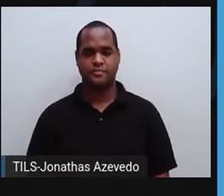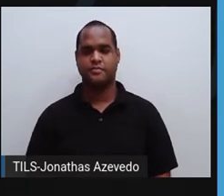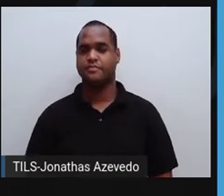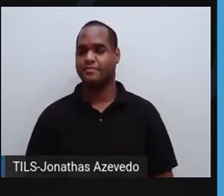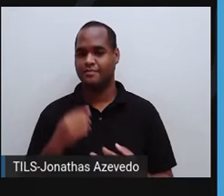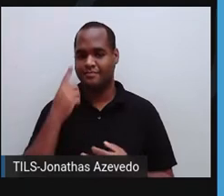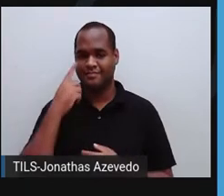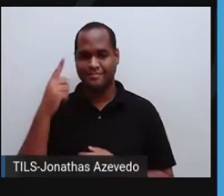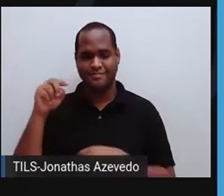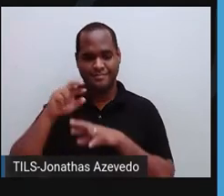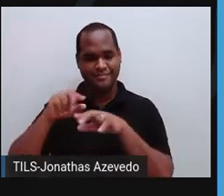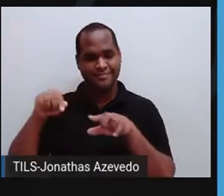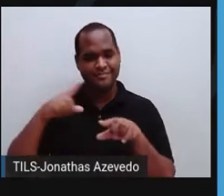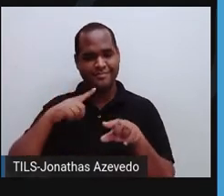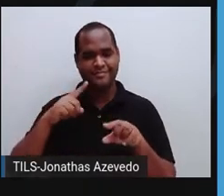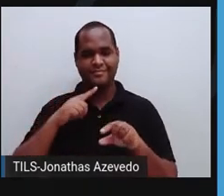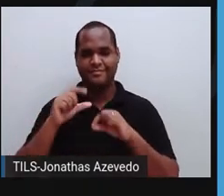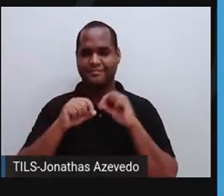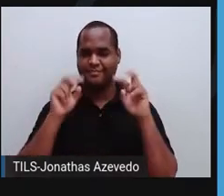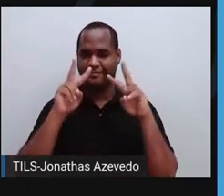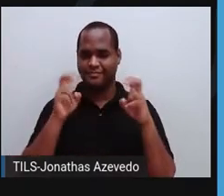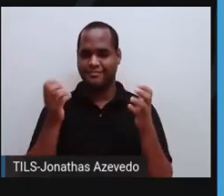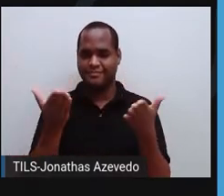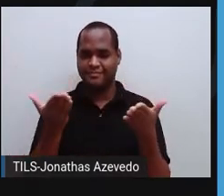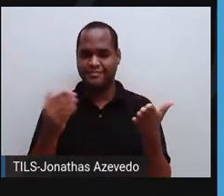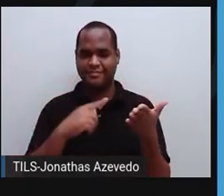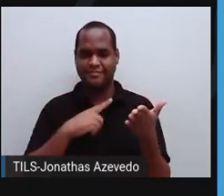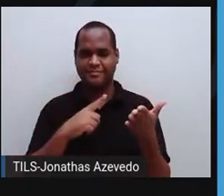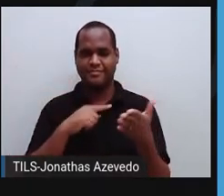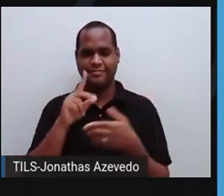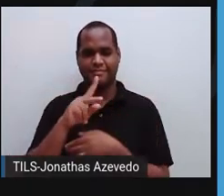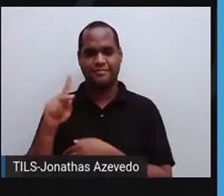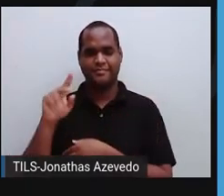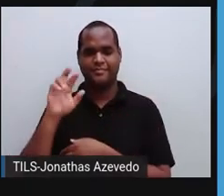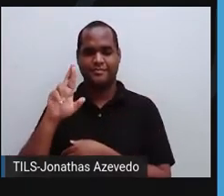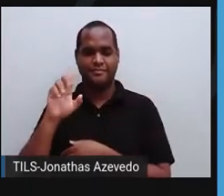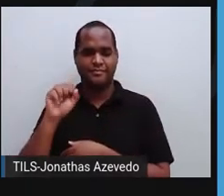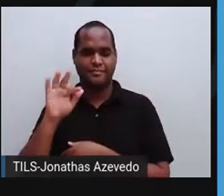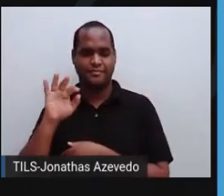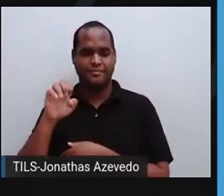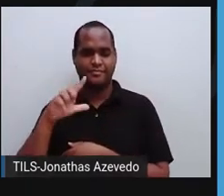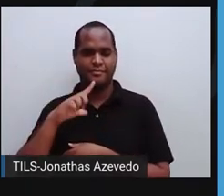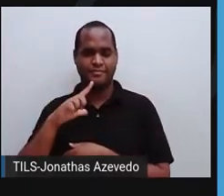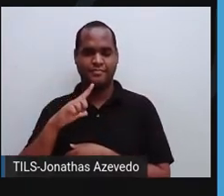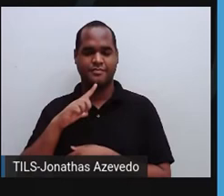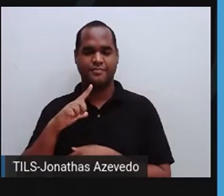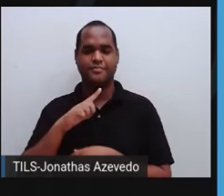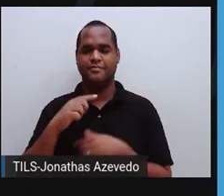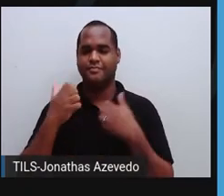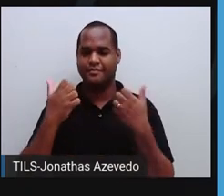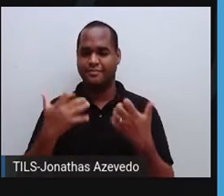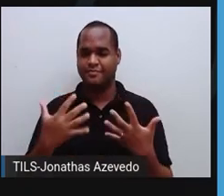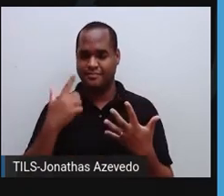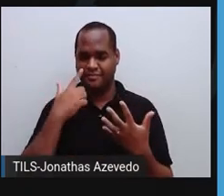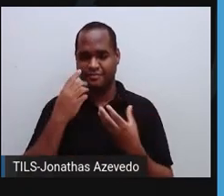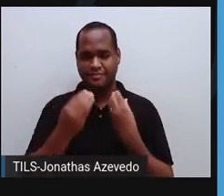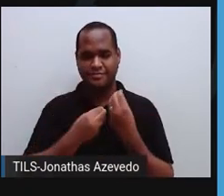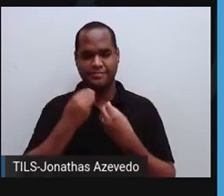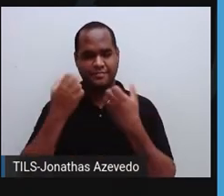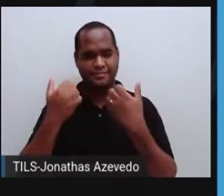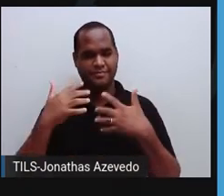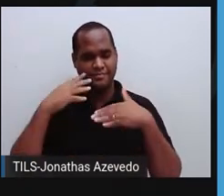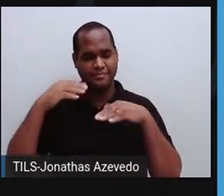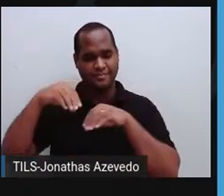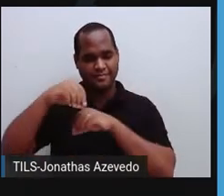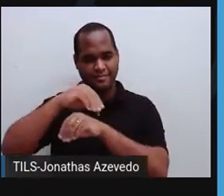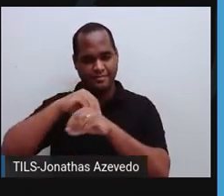Teorias evolucionistas, esse é o tema da aula de hoje. E eu sou a professora Rafaela Lima. Durante muito tempo, o ser humano achava que a Terra tinha um